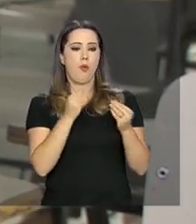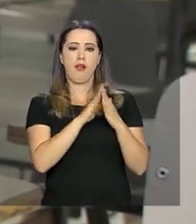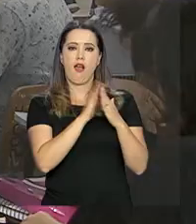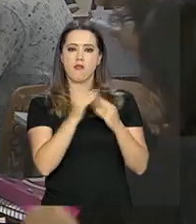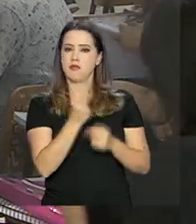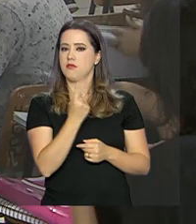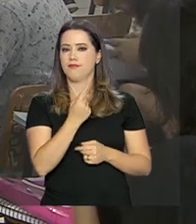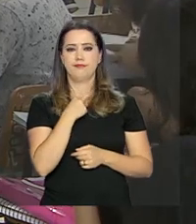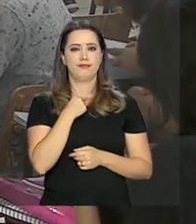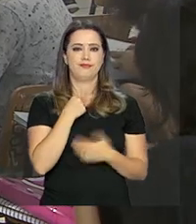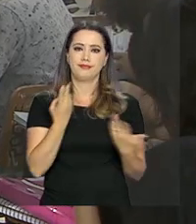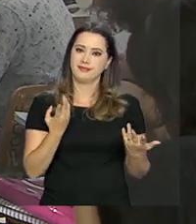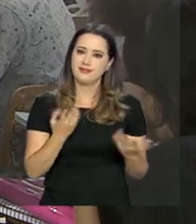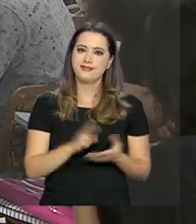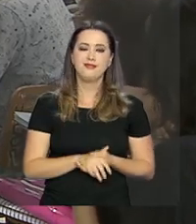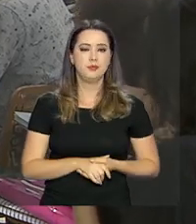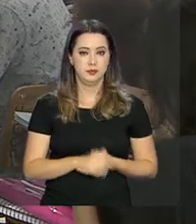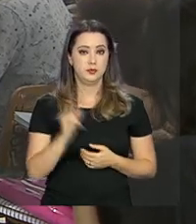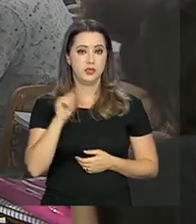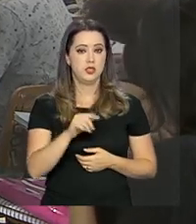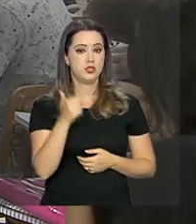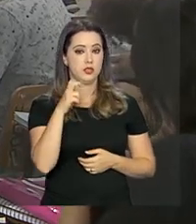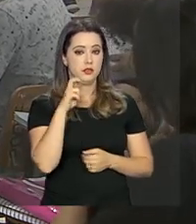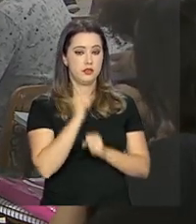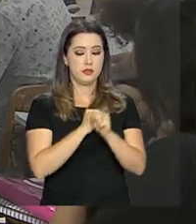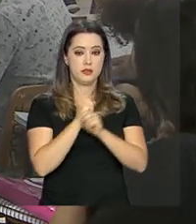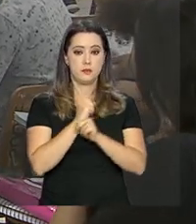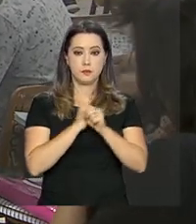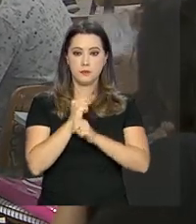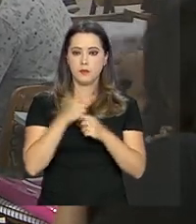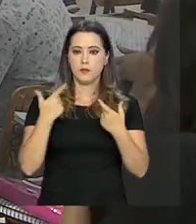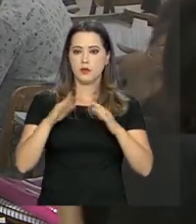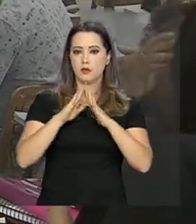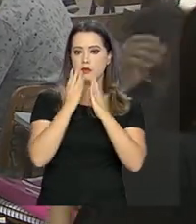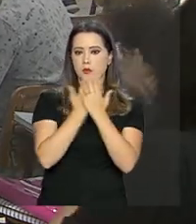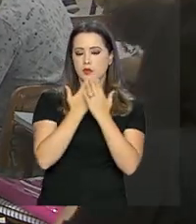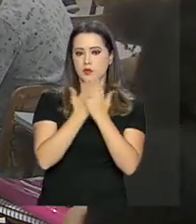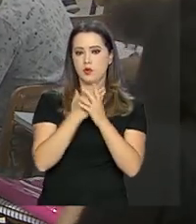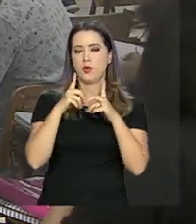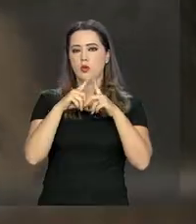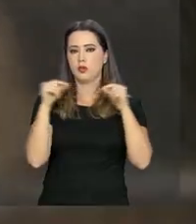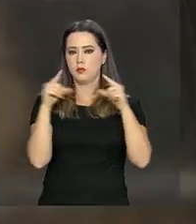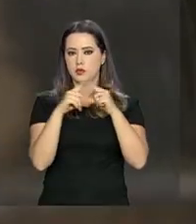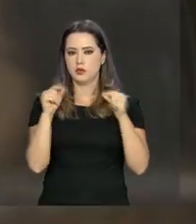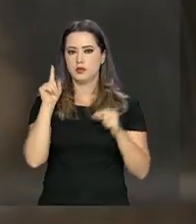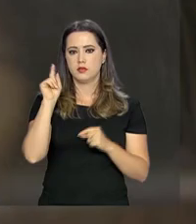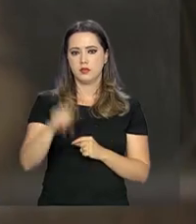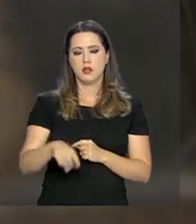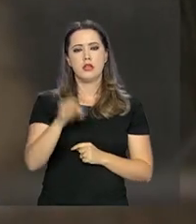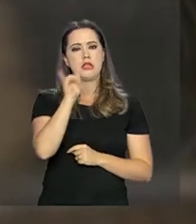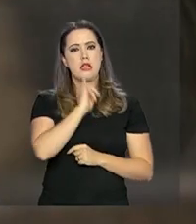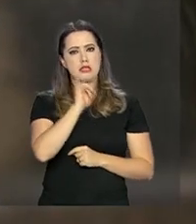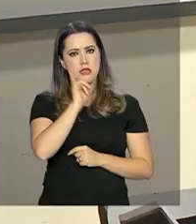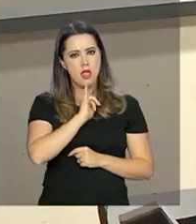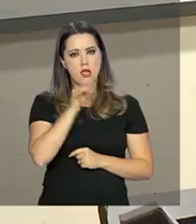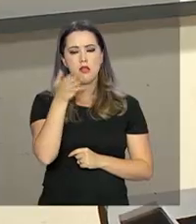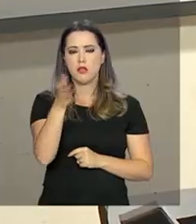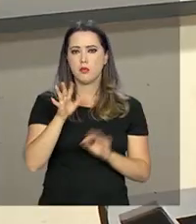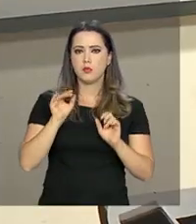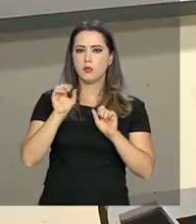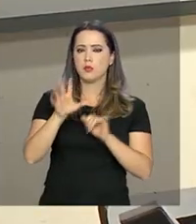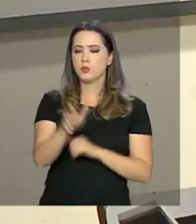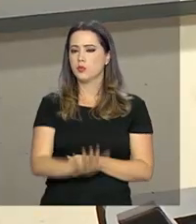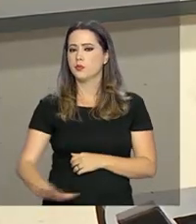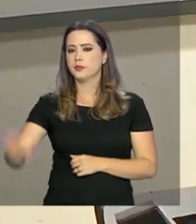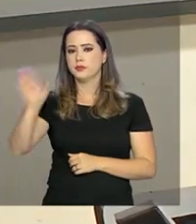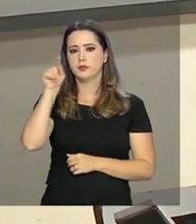sozinho o cursinho criado há 15 anos funciona em uma escola pública de brasília e é um exemplo entre muitos que se espalha